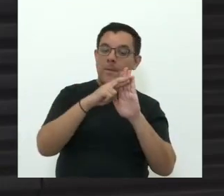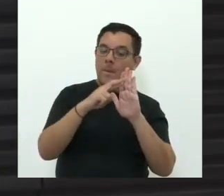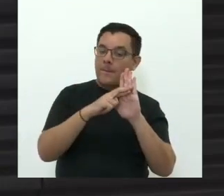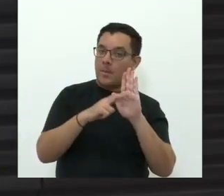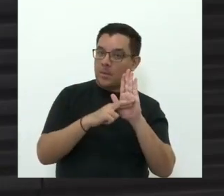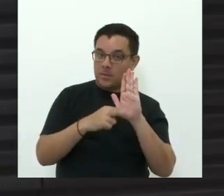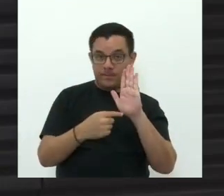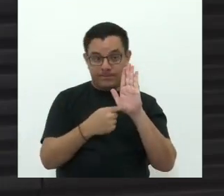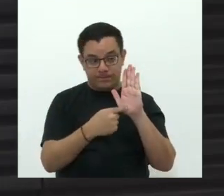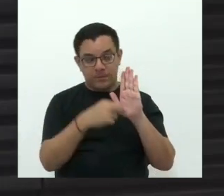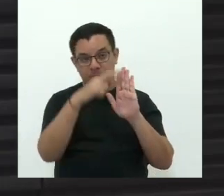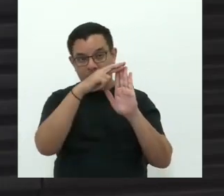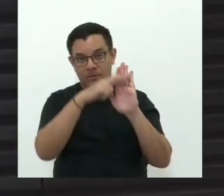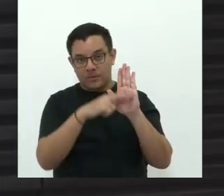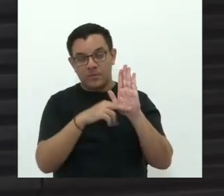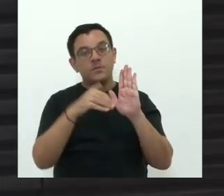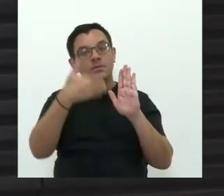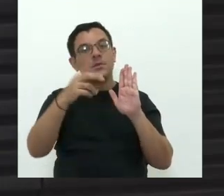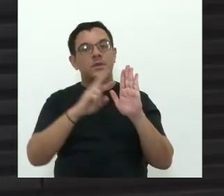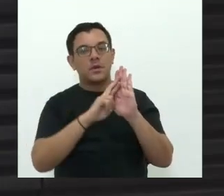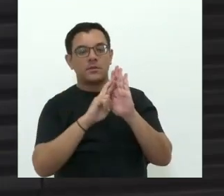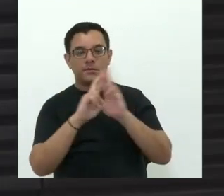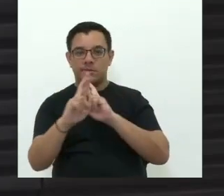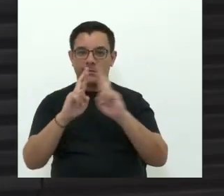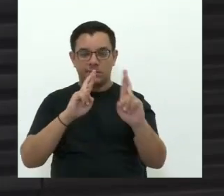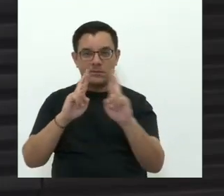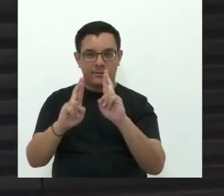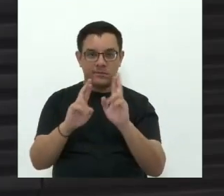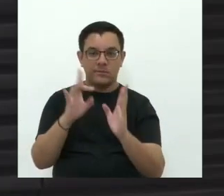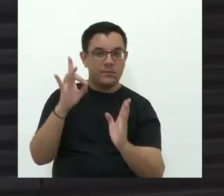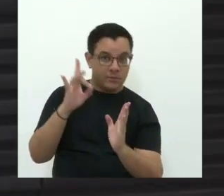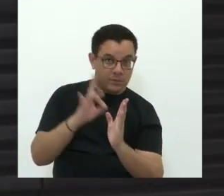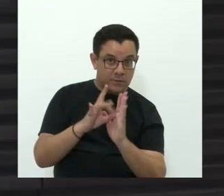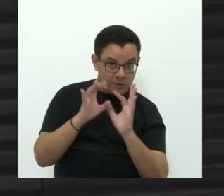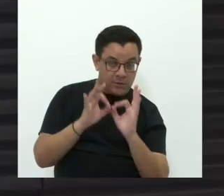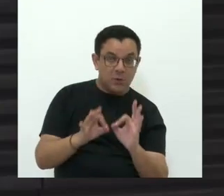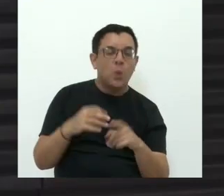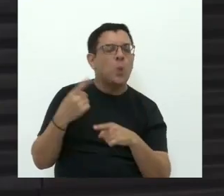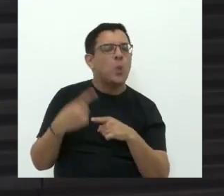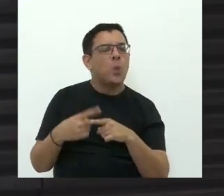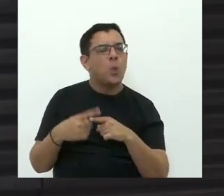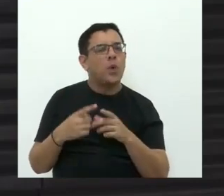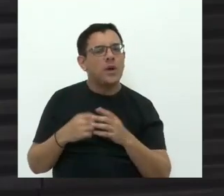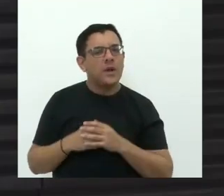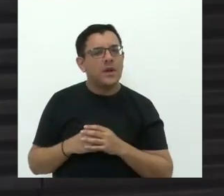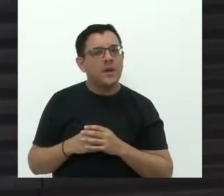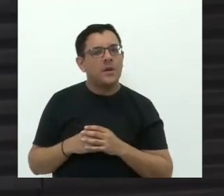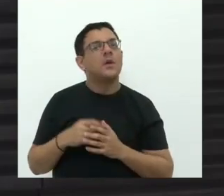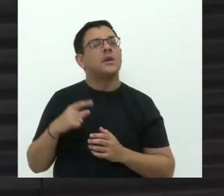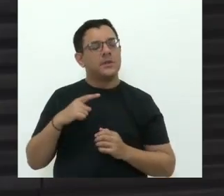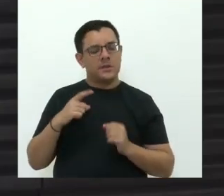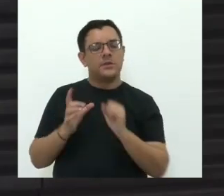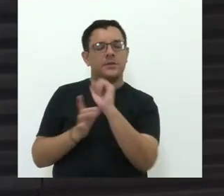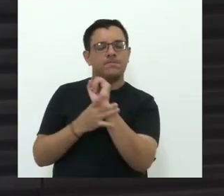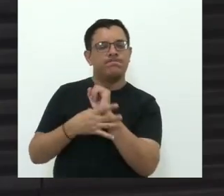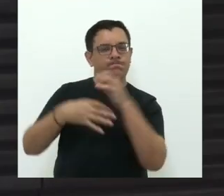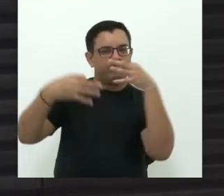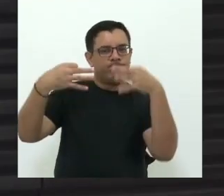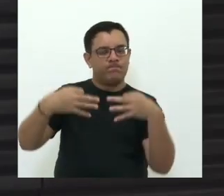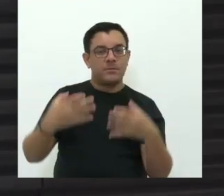procedimentos geram resultados com credibilidade por quê Porque contam com integridade